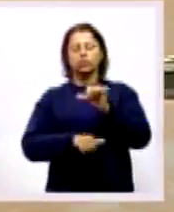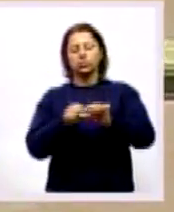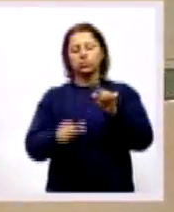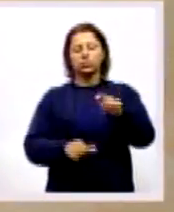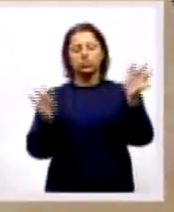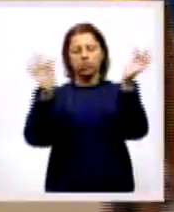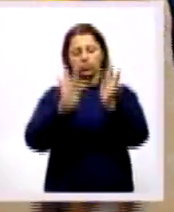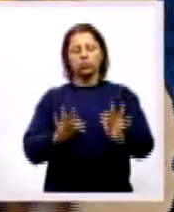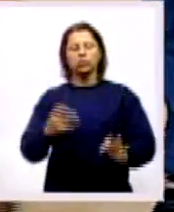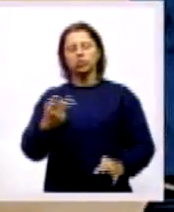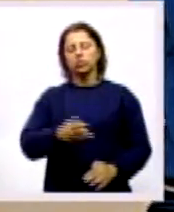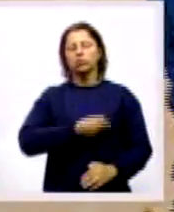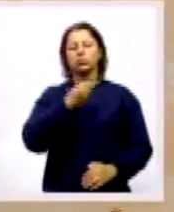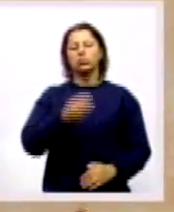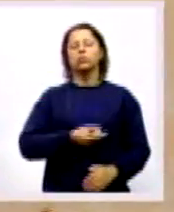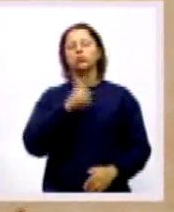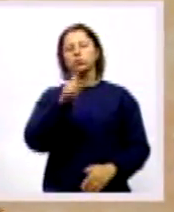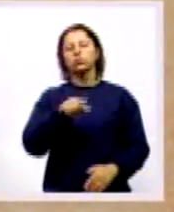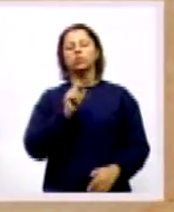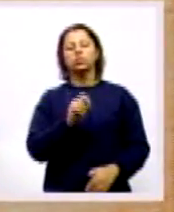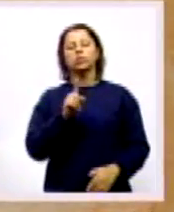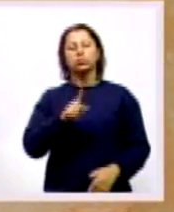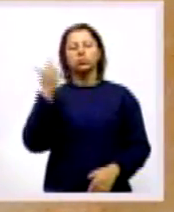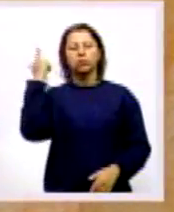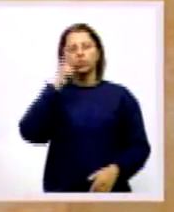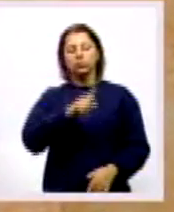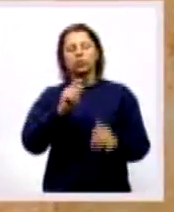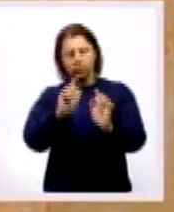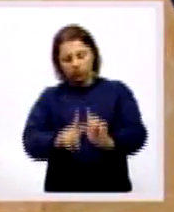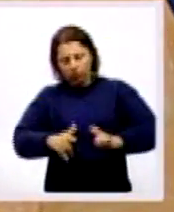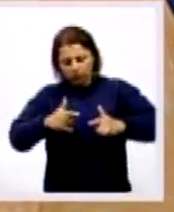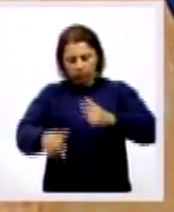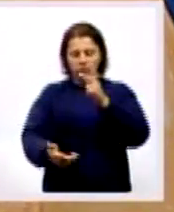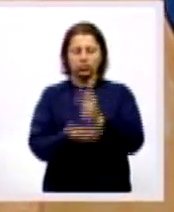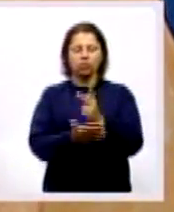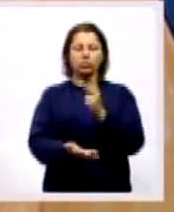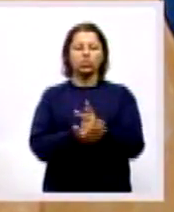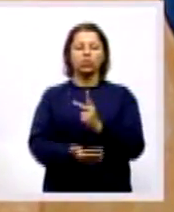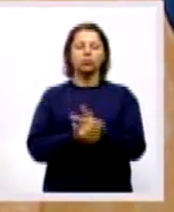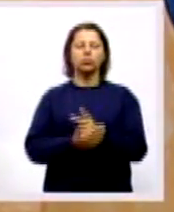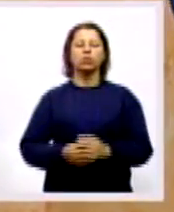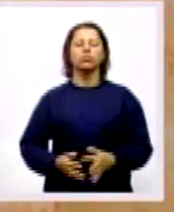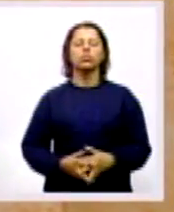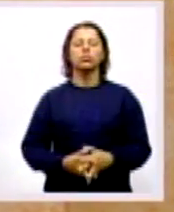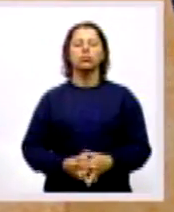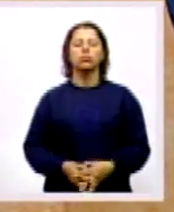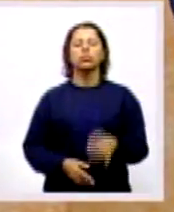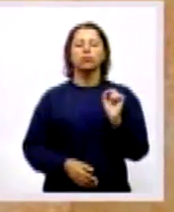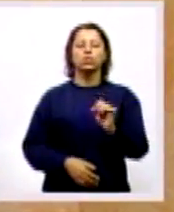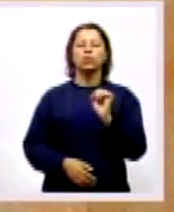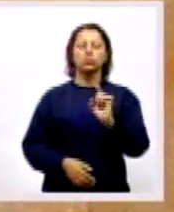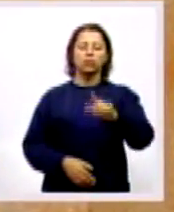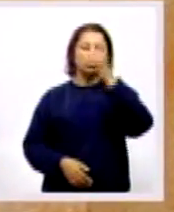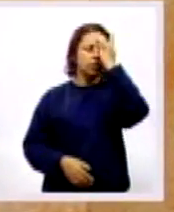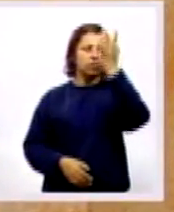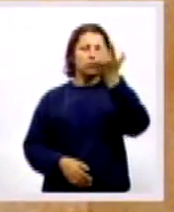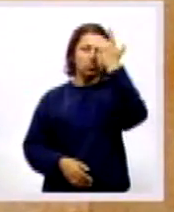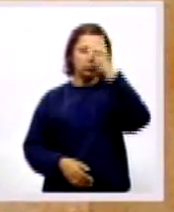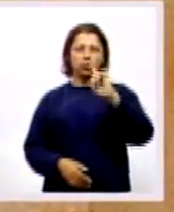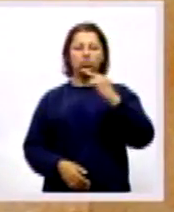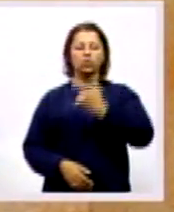feliz na vida foi aquilo pelo qual você precisou lutar muito. O que vem muito fácil para